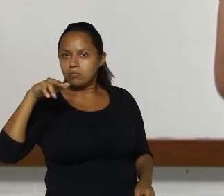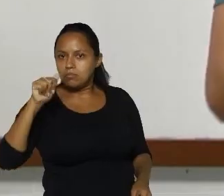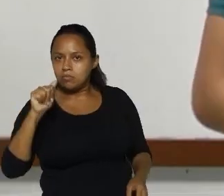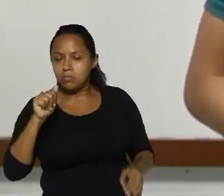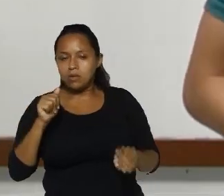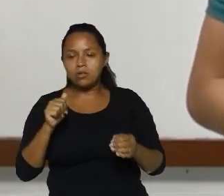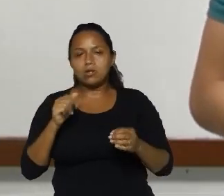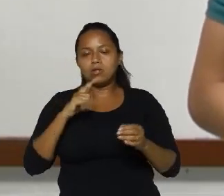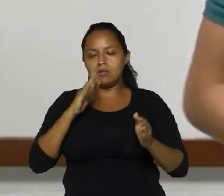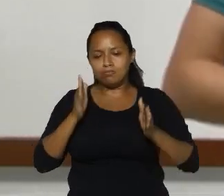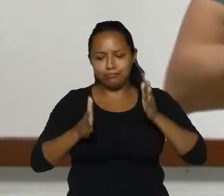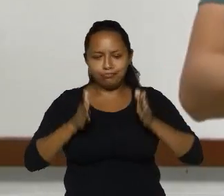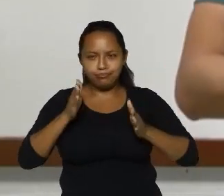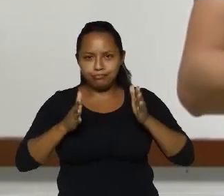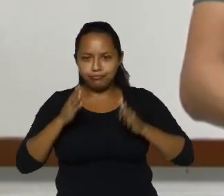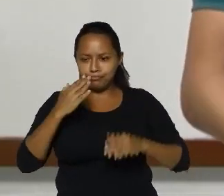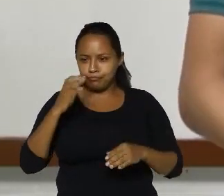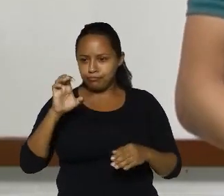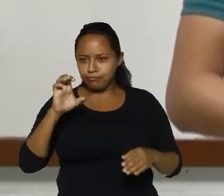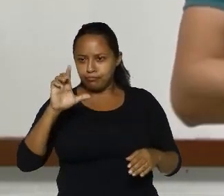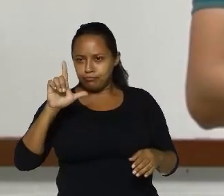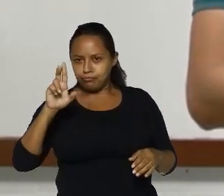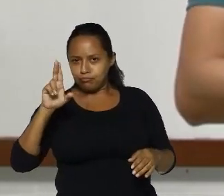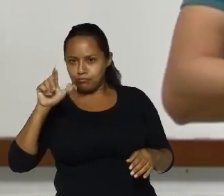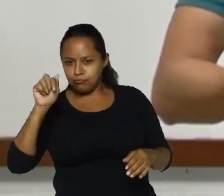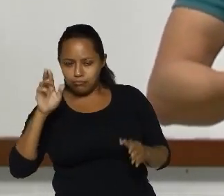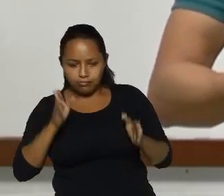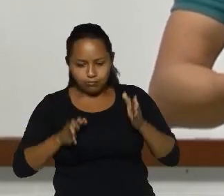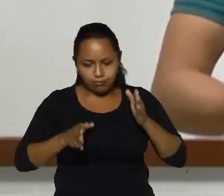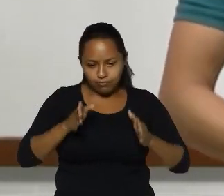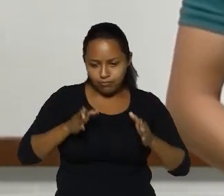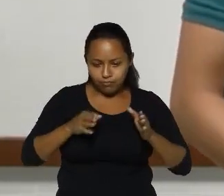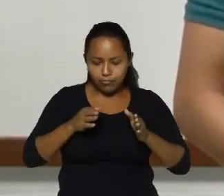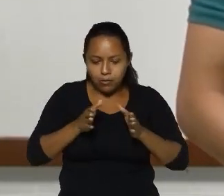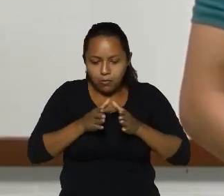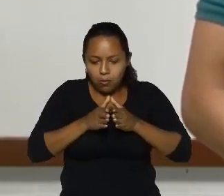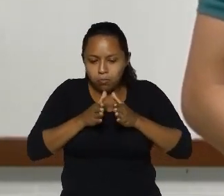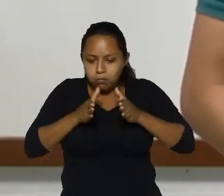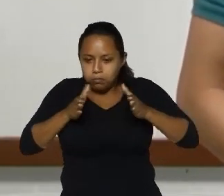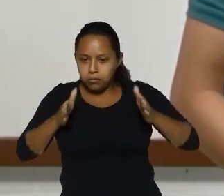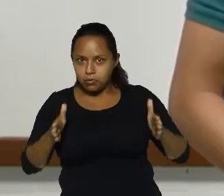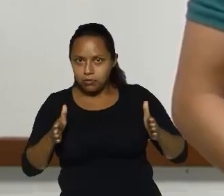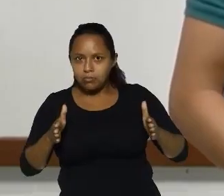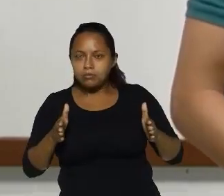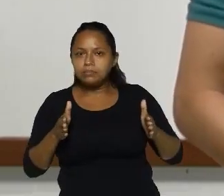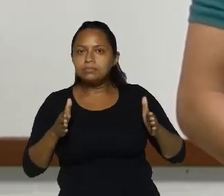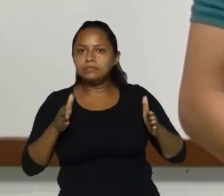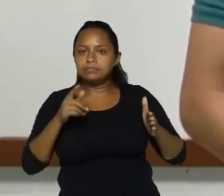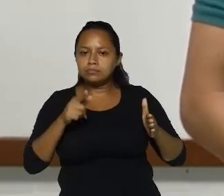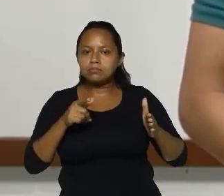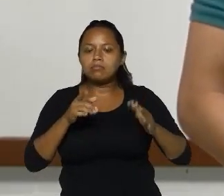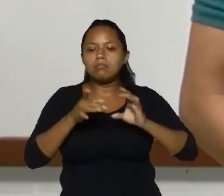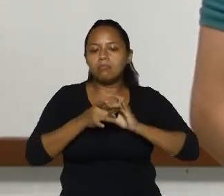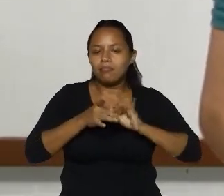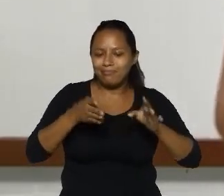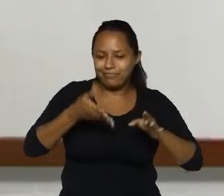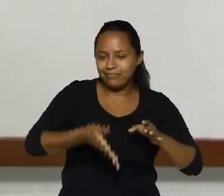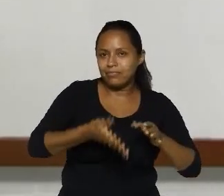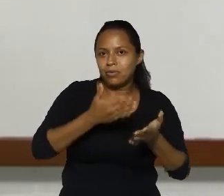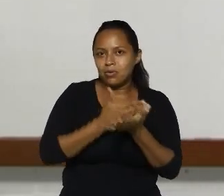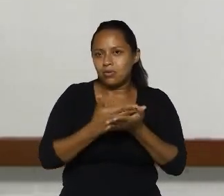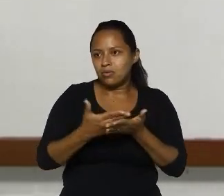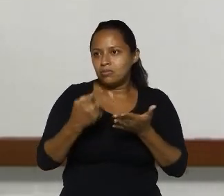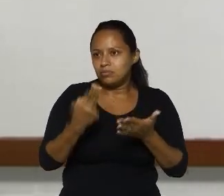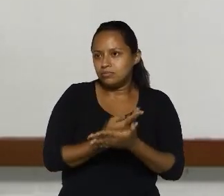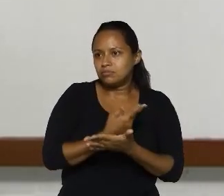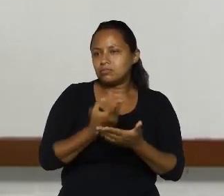entre as células, que nós chamamos de espaço intercelular, esse espaço vai aumentar, permitindo que alguns leucócitos, como